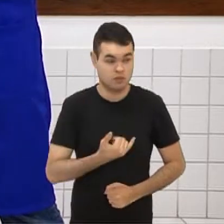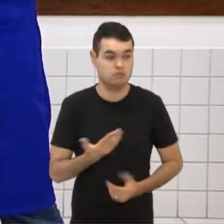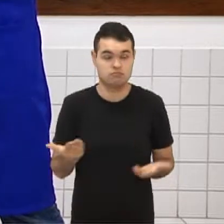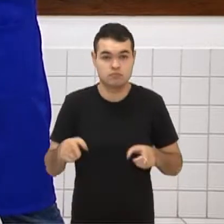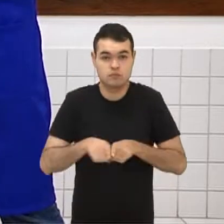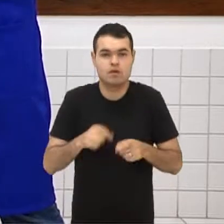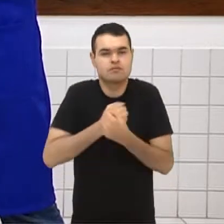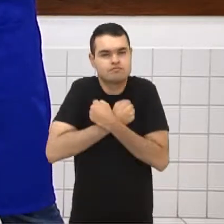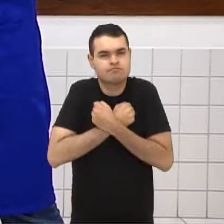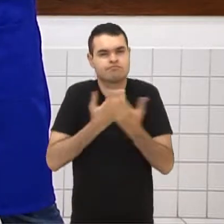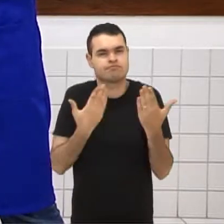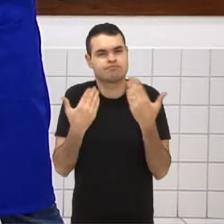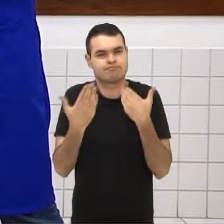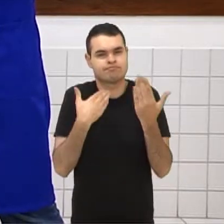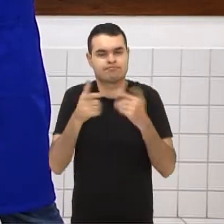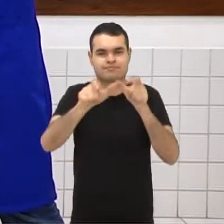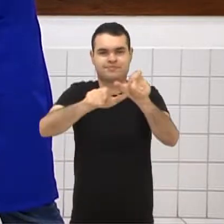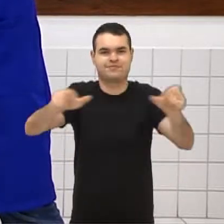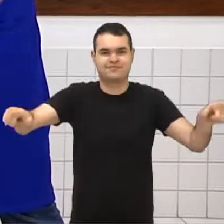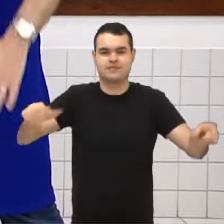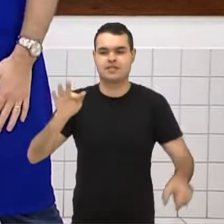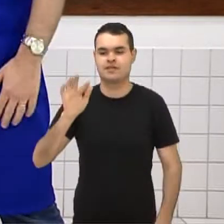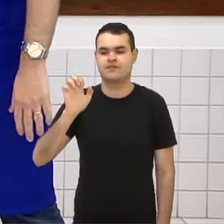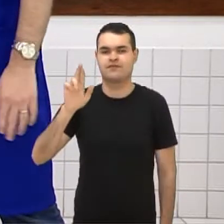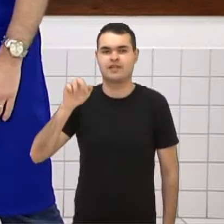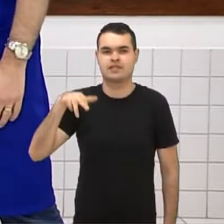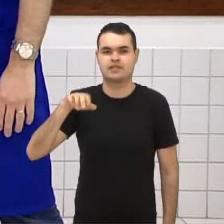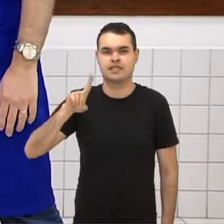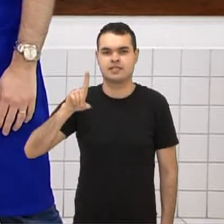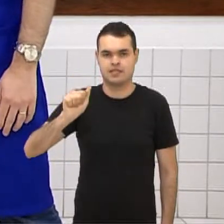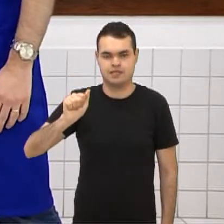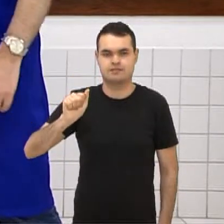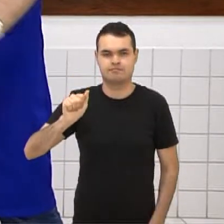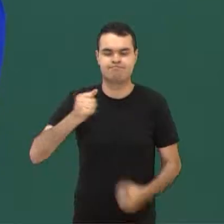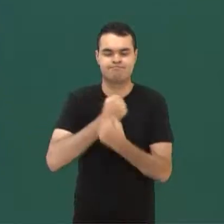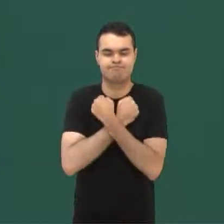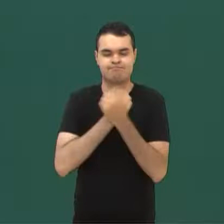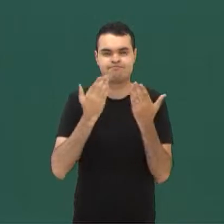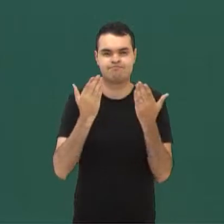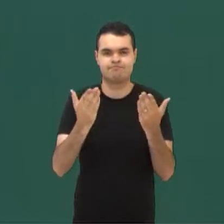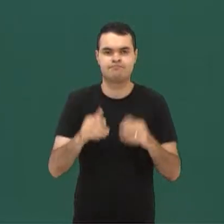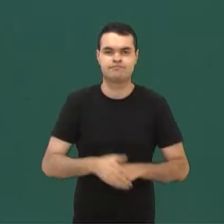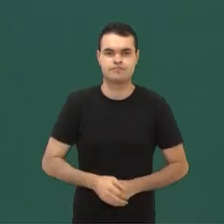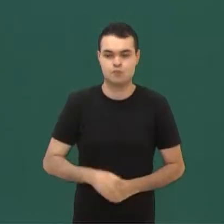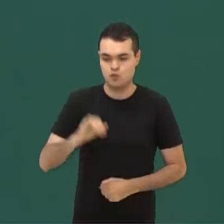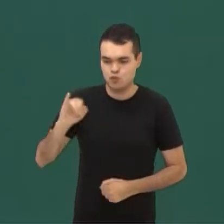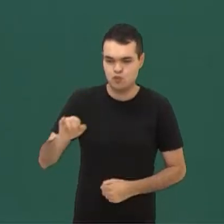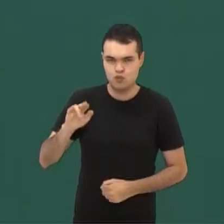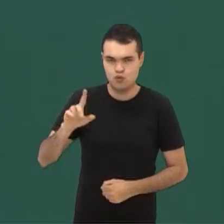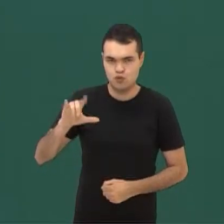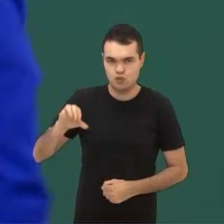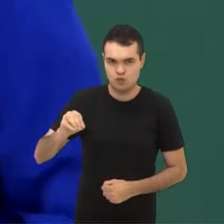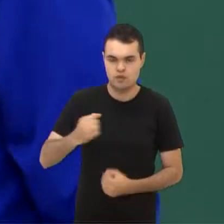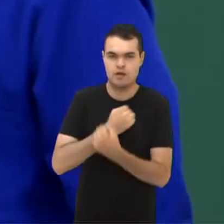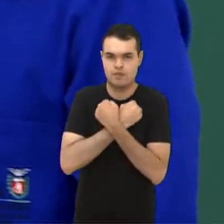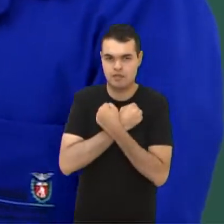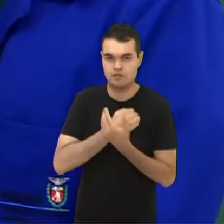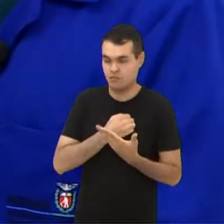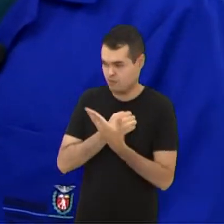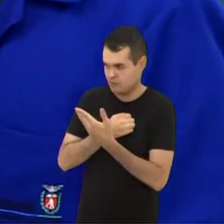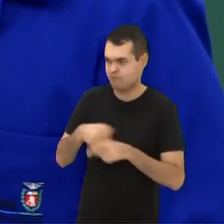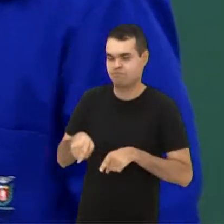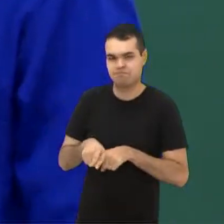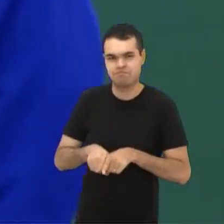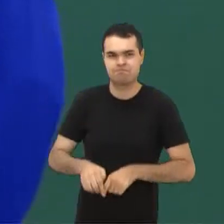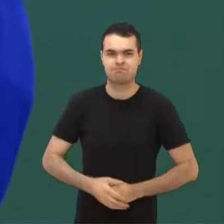para a galerinha que está interagindo com a gente aqui. Fernanda, um abraço para você também. O Júlio César Gomes está mandando um abraço para você,